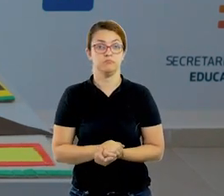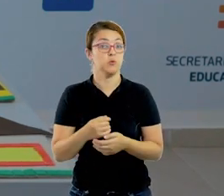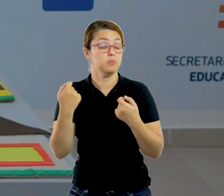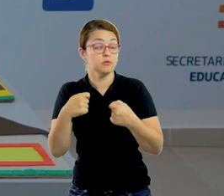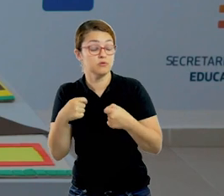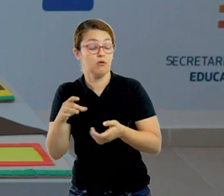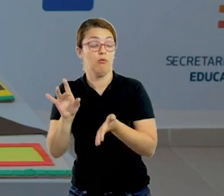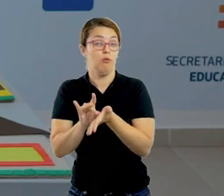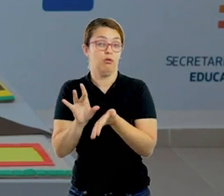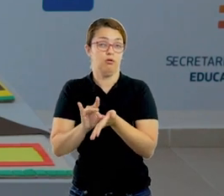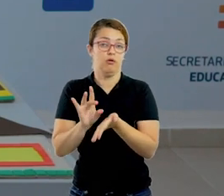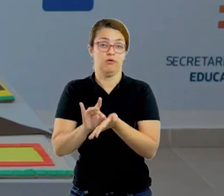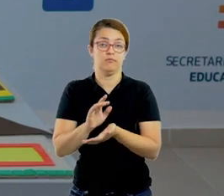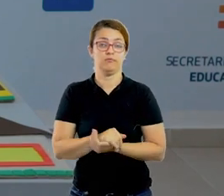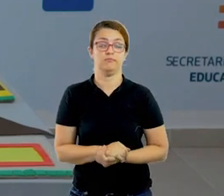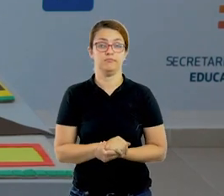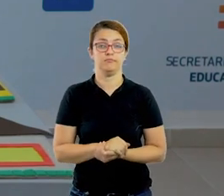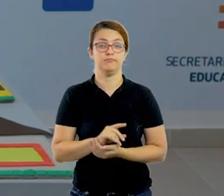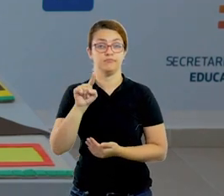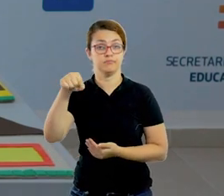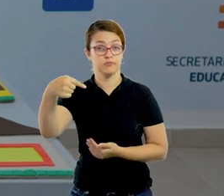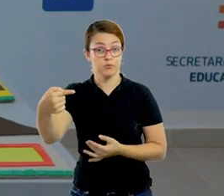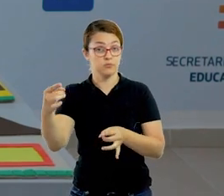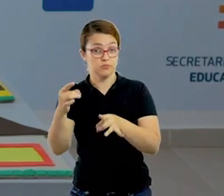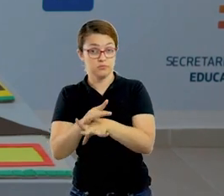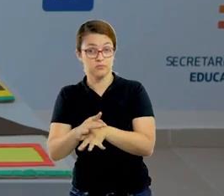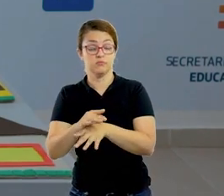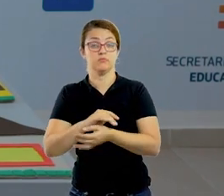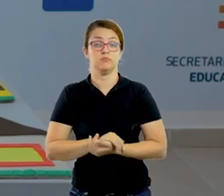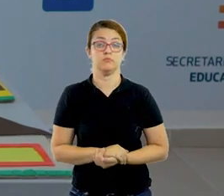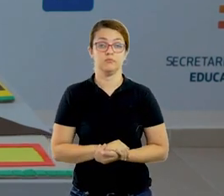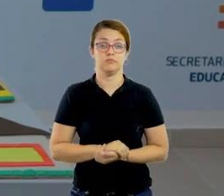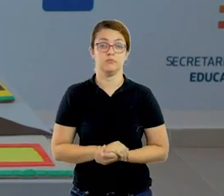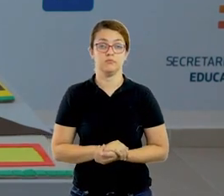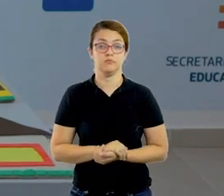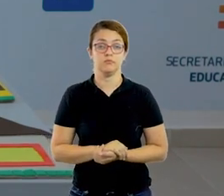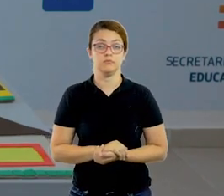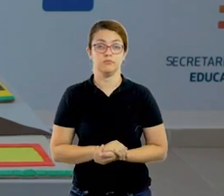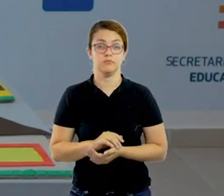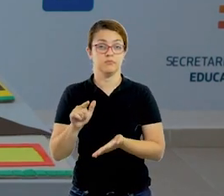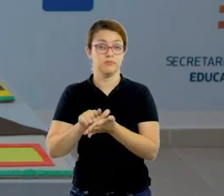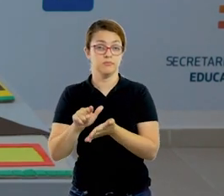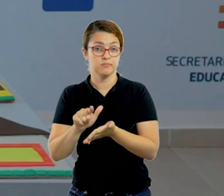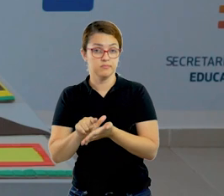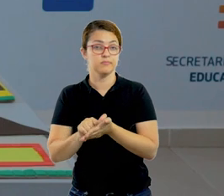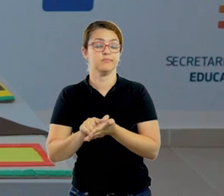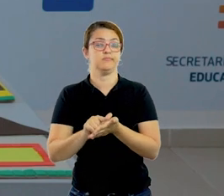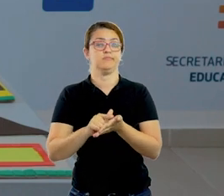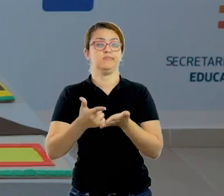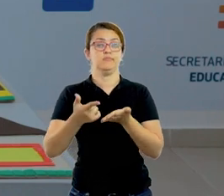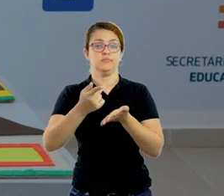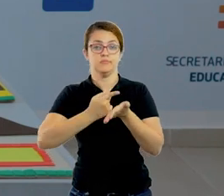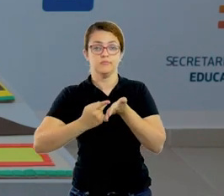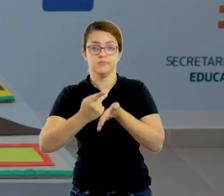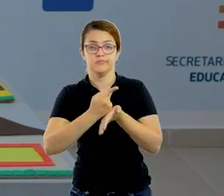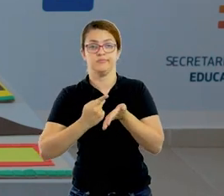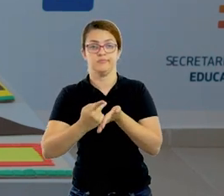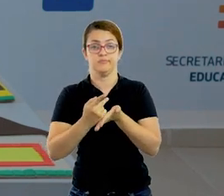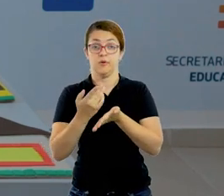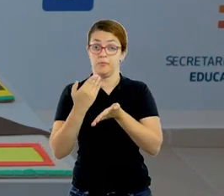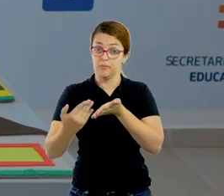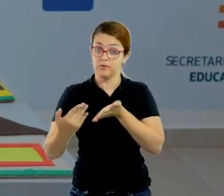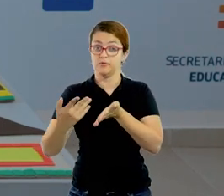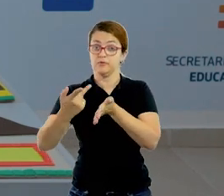necessário colar. Tá? Não é necessário. Depois disso, você vai dar um papel para ela, folha sulfite, e peça para que